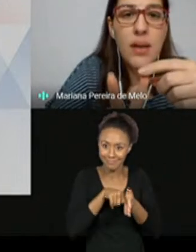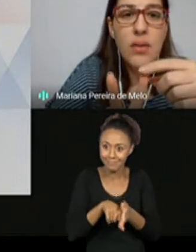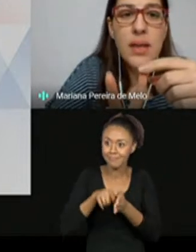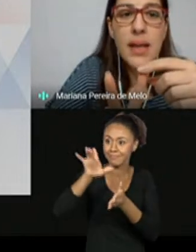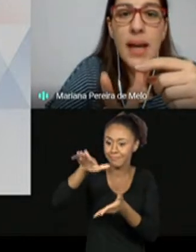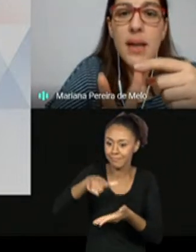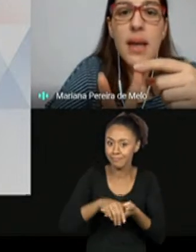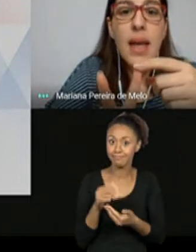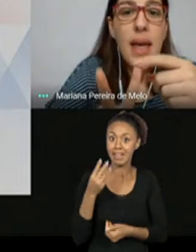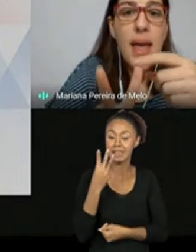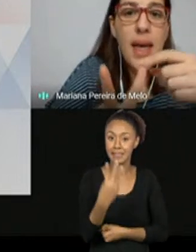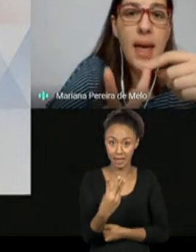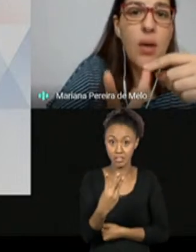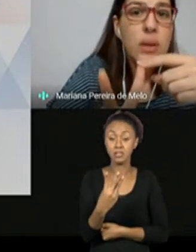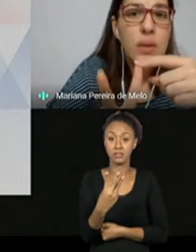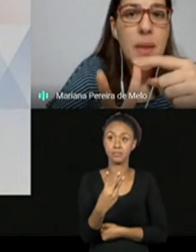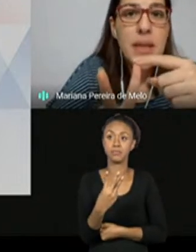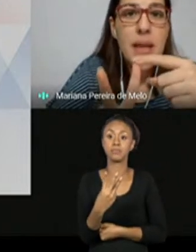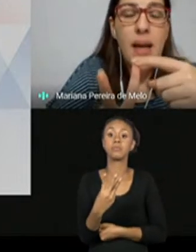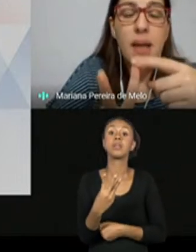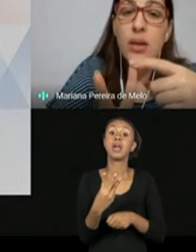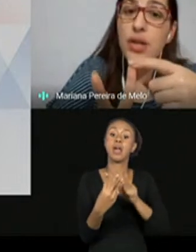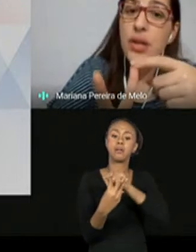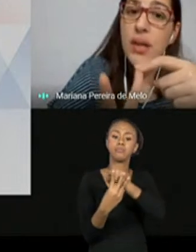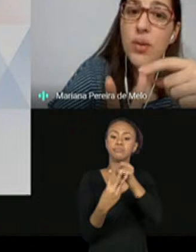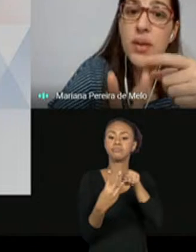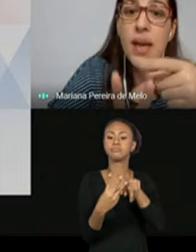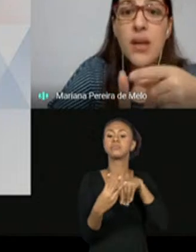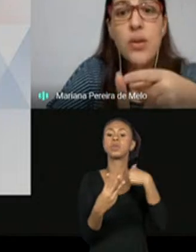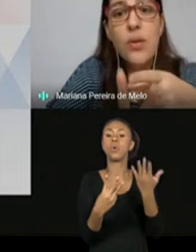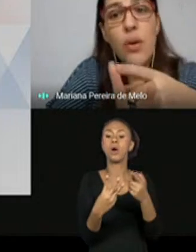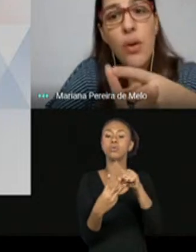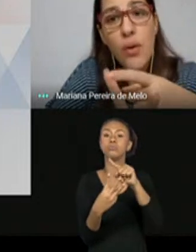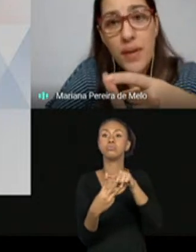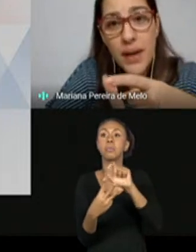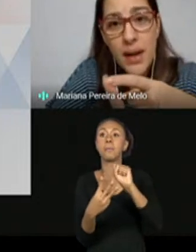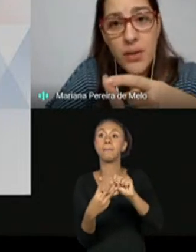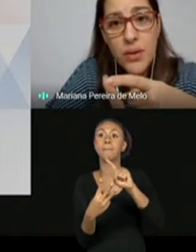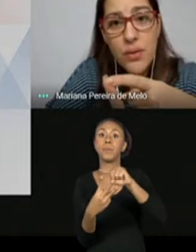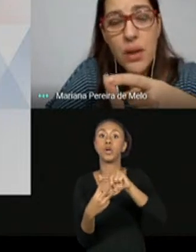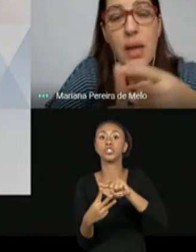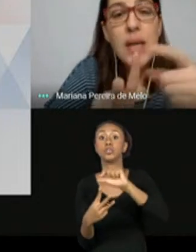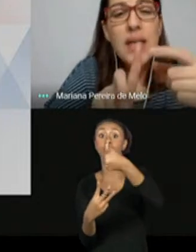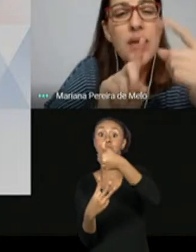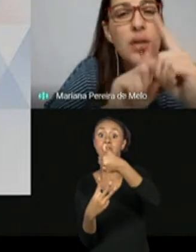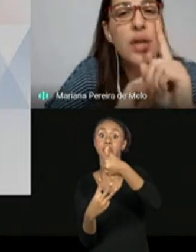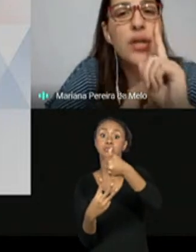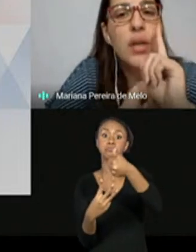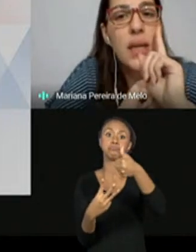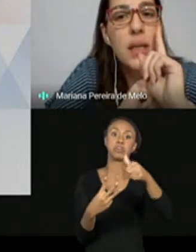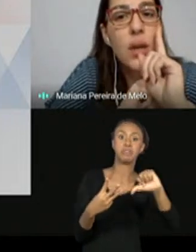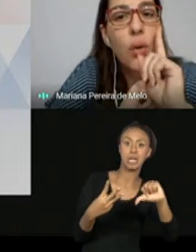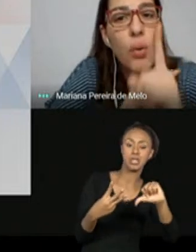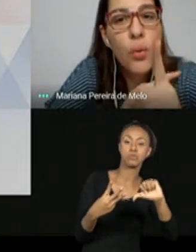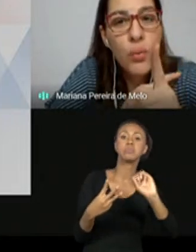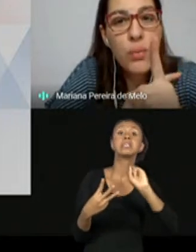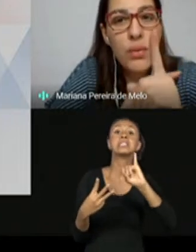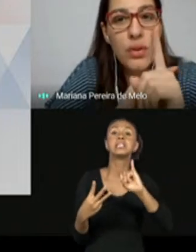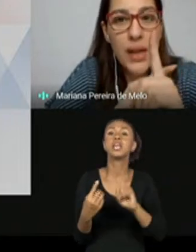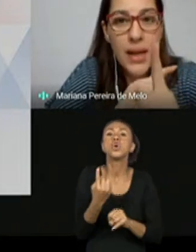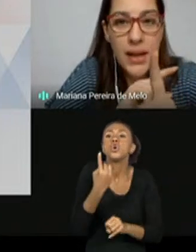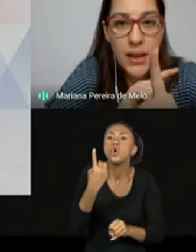E vai considerar, é ou não da espécie A? Então, a gente tem sucesso ou fracasso? Se a gente retirasse